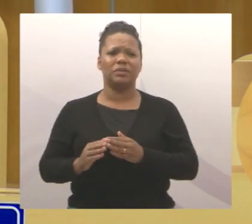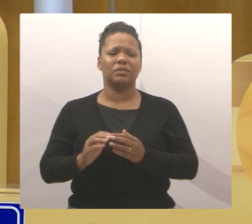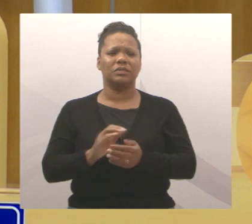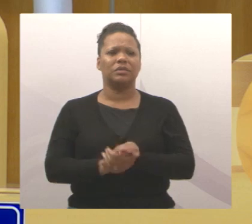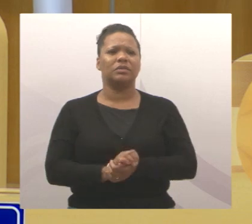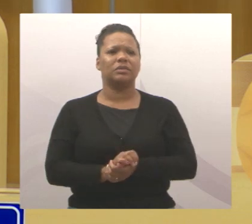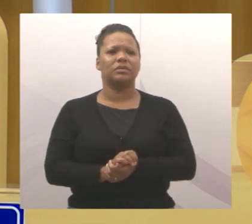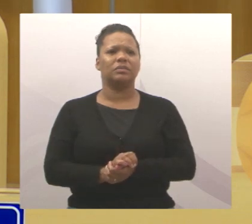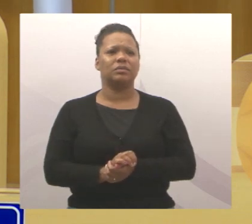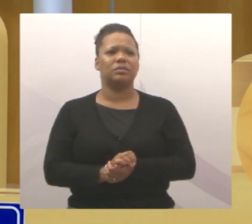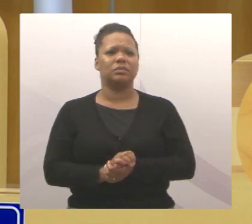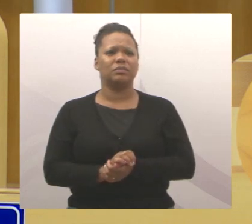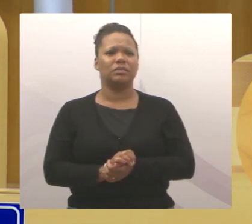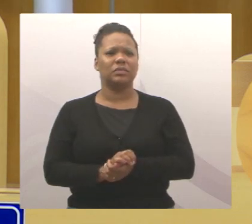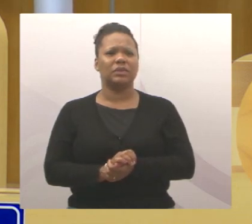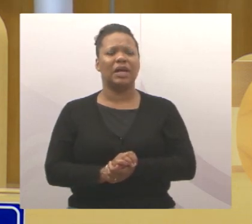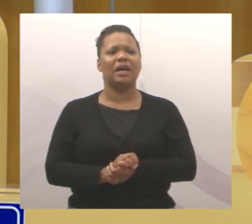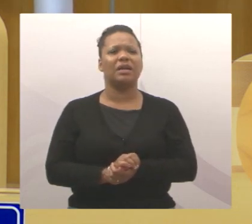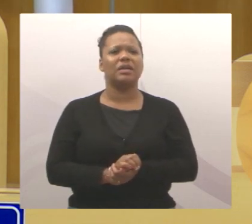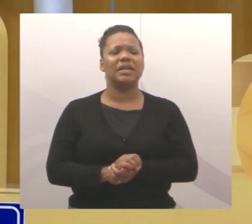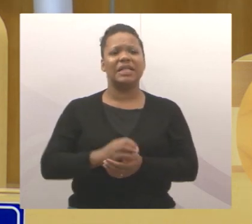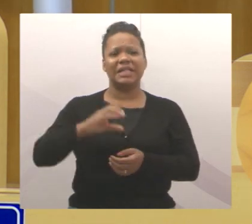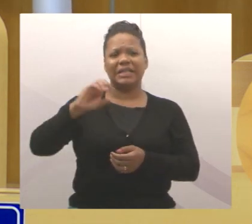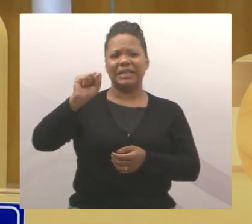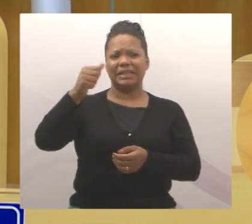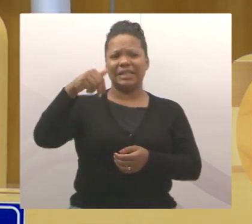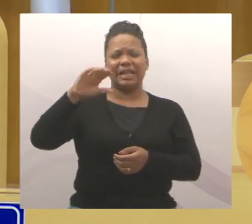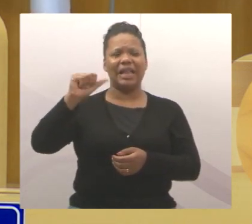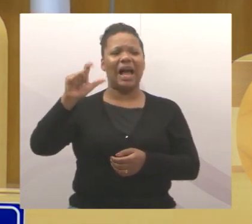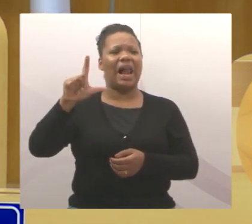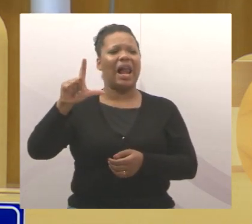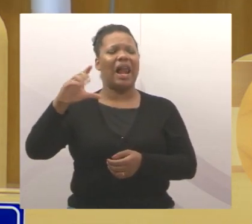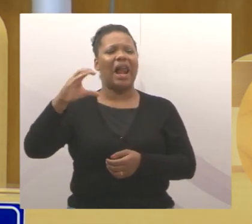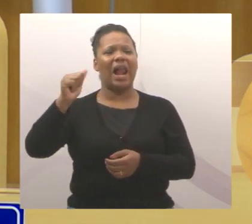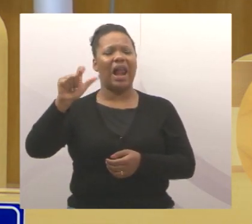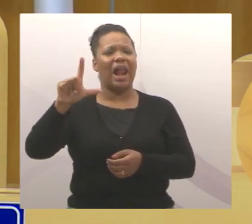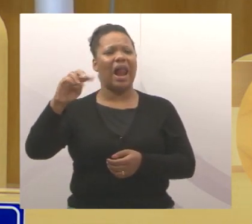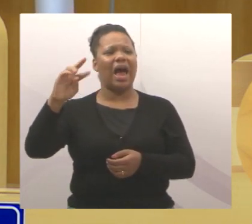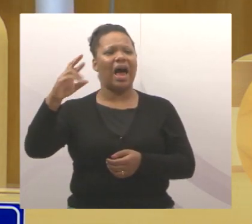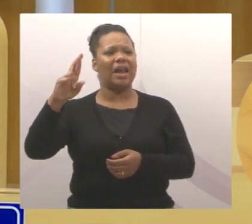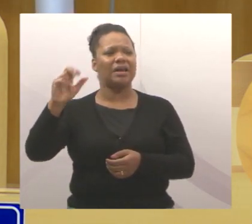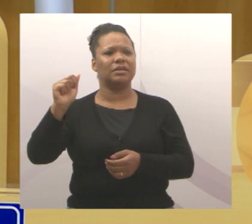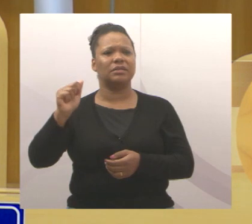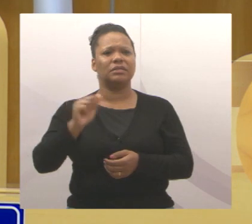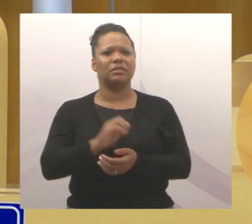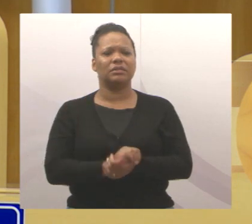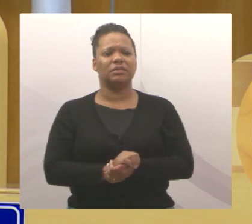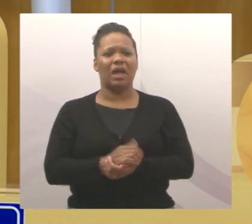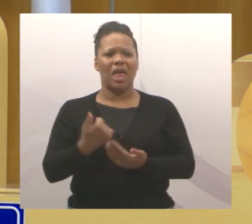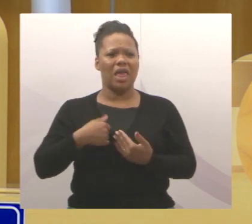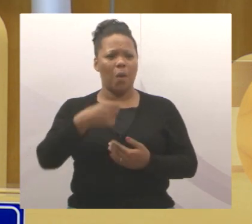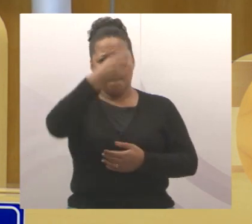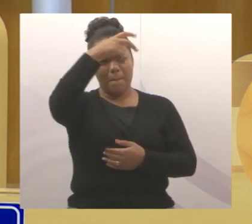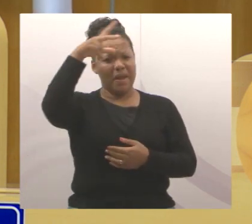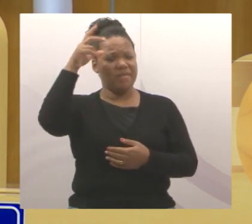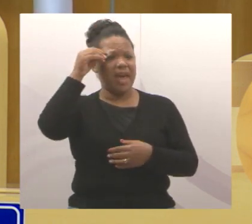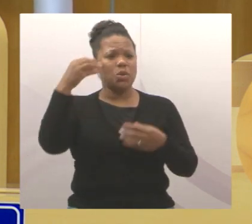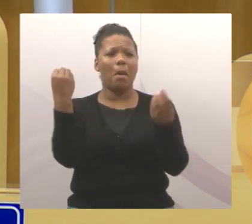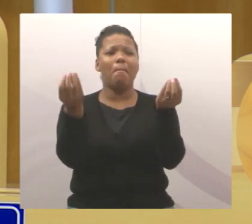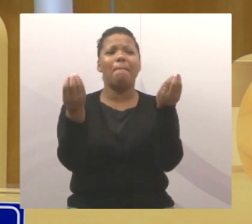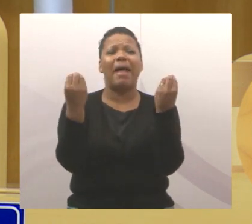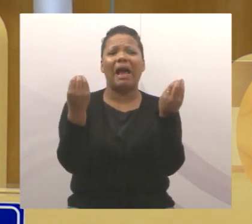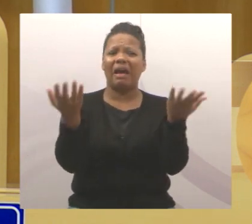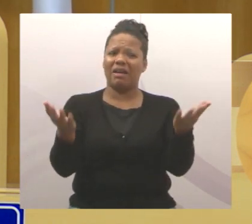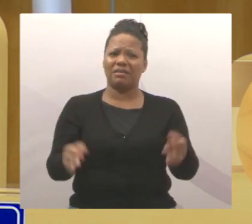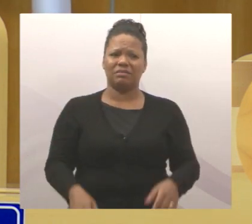não seja derrubado, o Santa Clara não seja derrubado, não tem razão de ocupar o cargo de prefeito. Estou